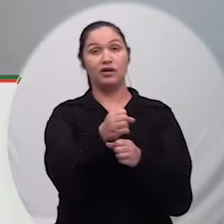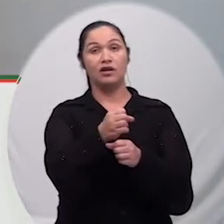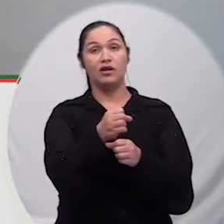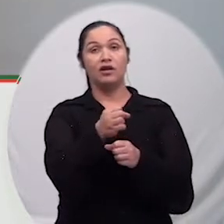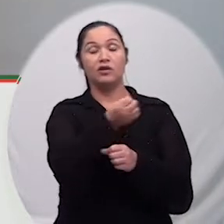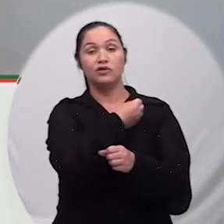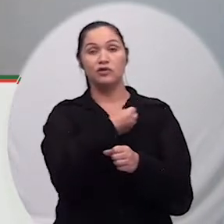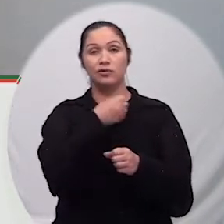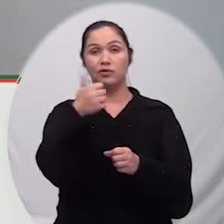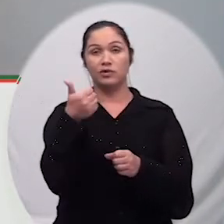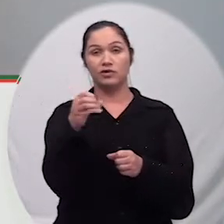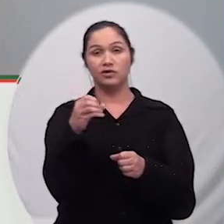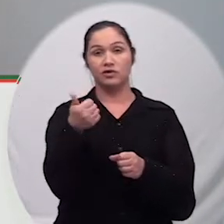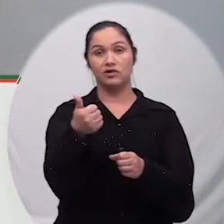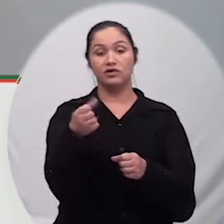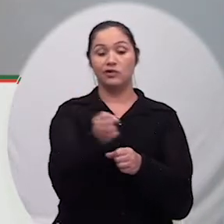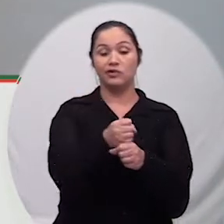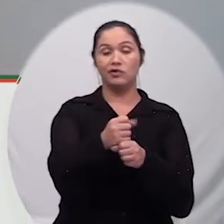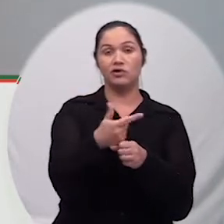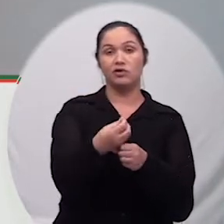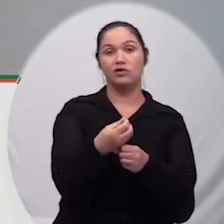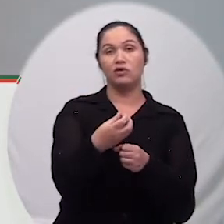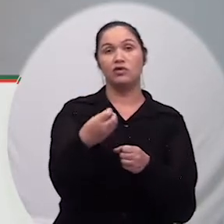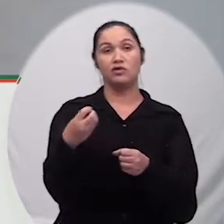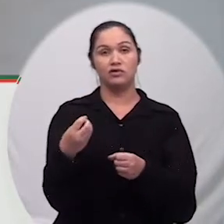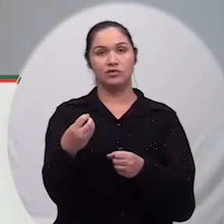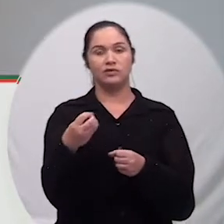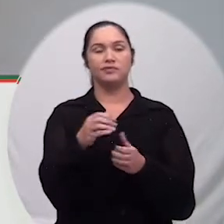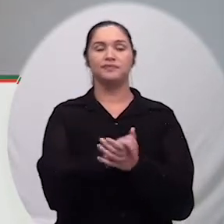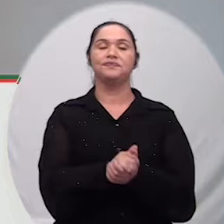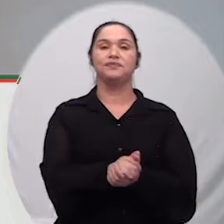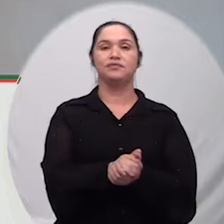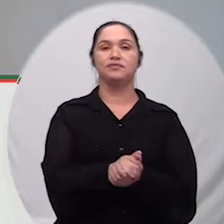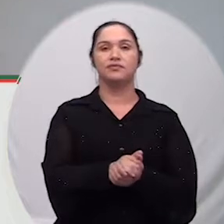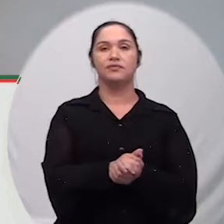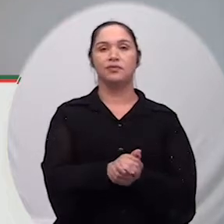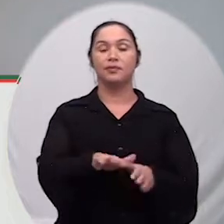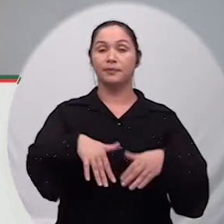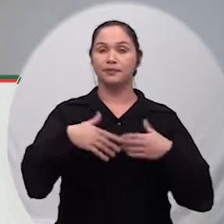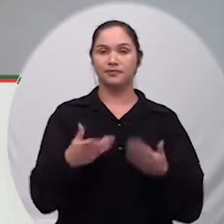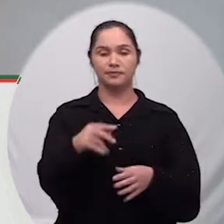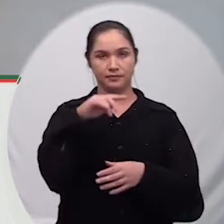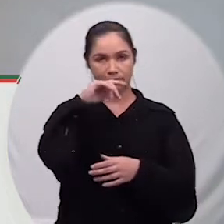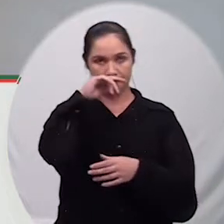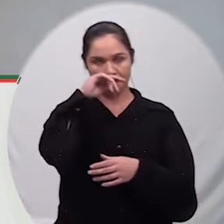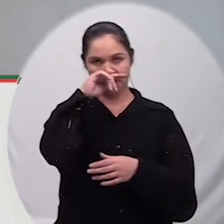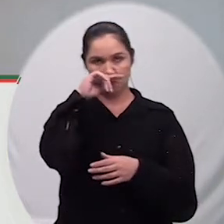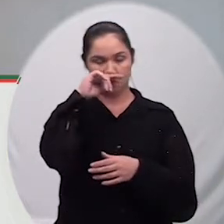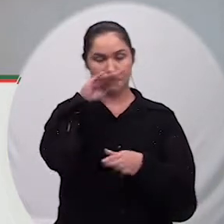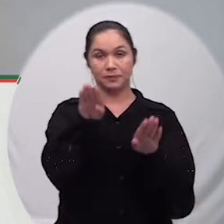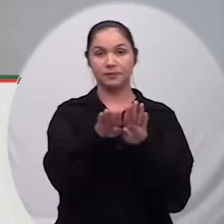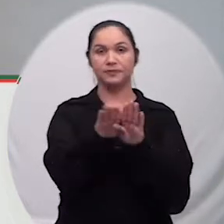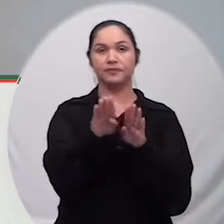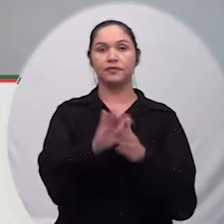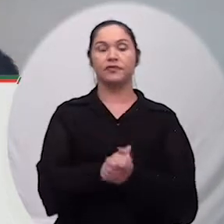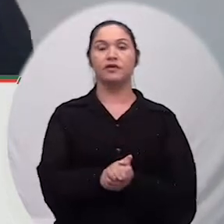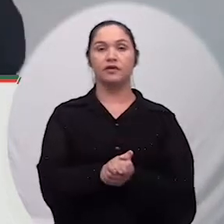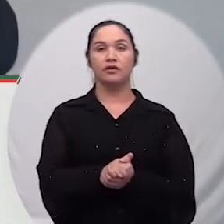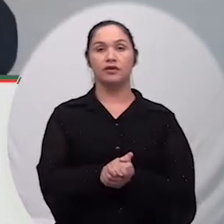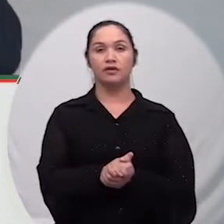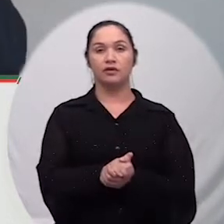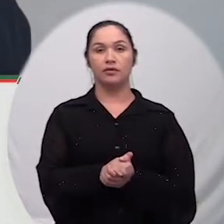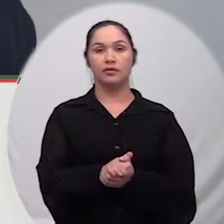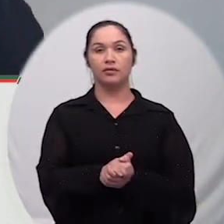fiscal, está aí valendo, vamos prestar atenção, né? E também, muitos ouvimos o Passo, né, falar, dias atrás ainda, que um